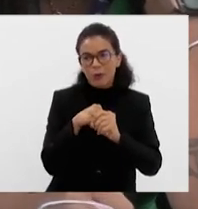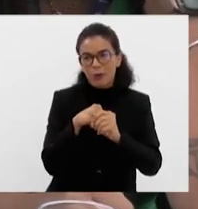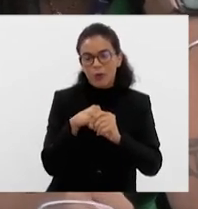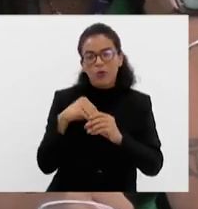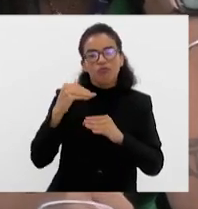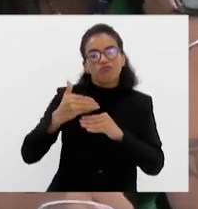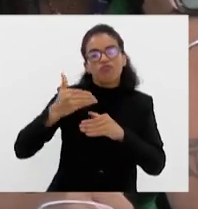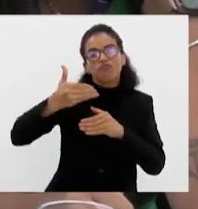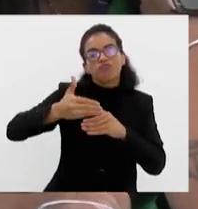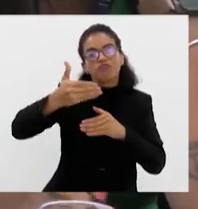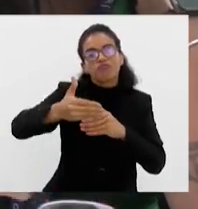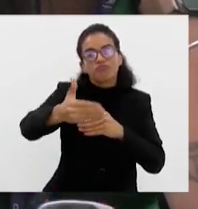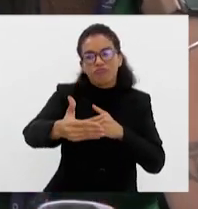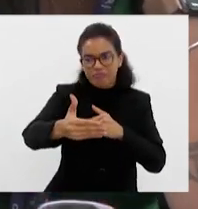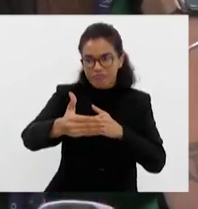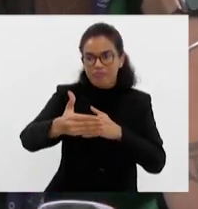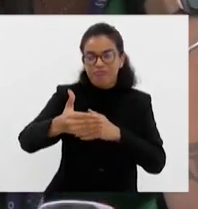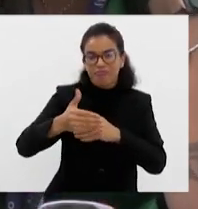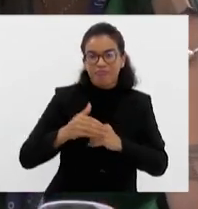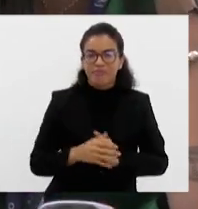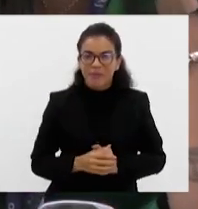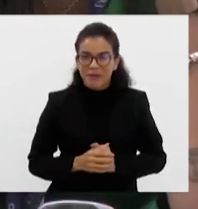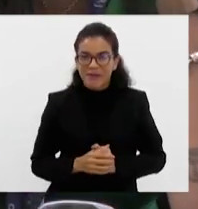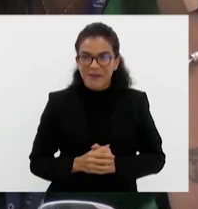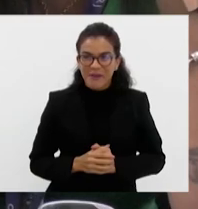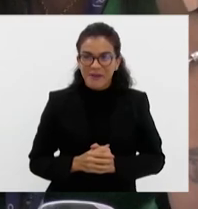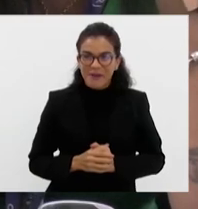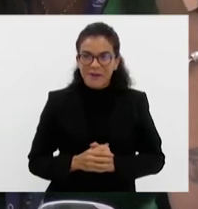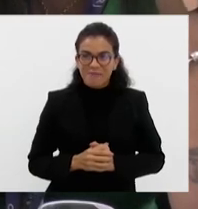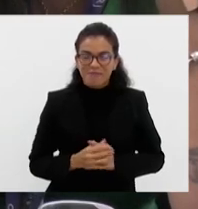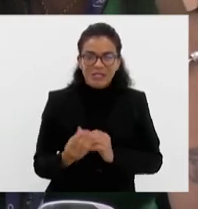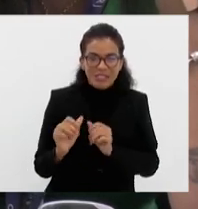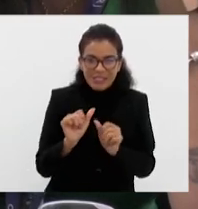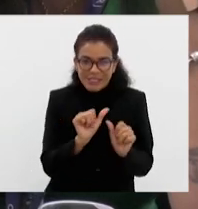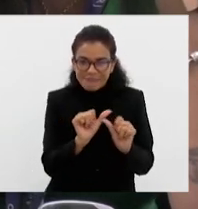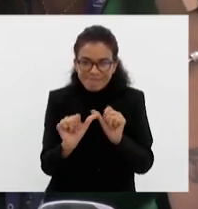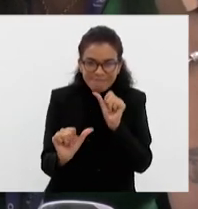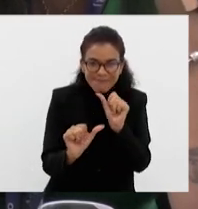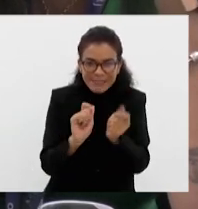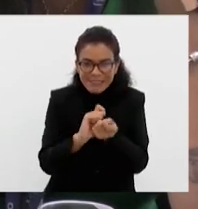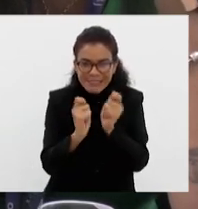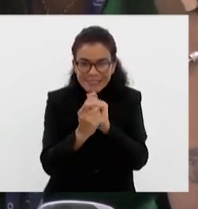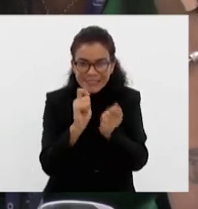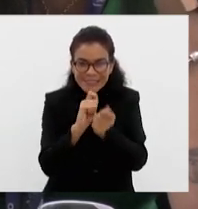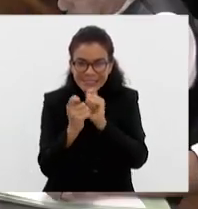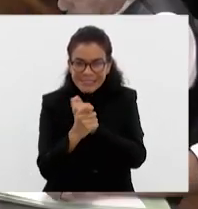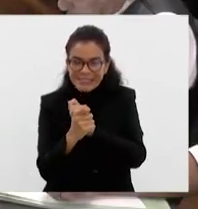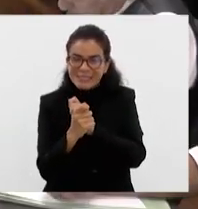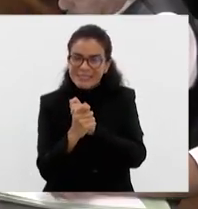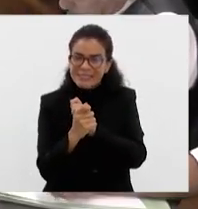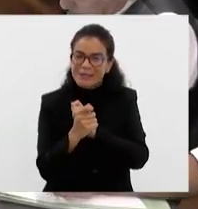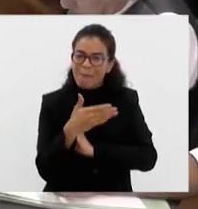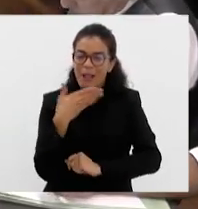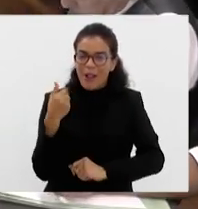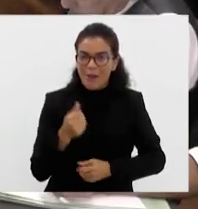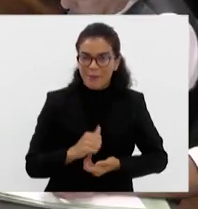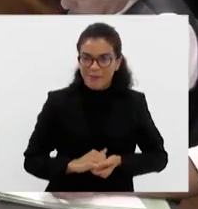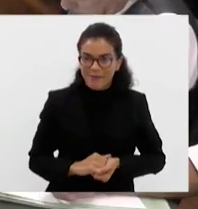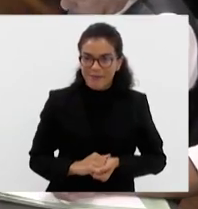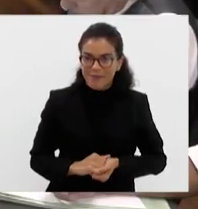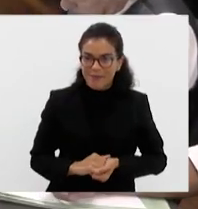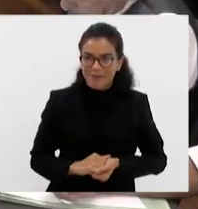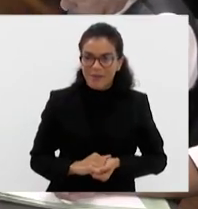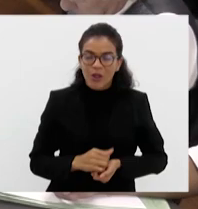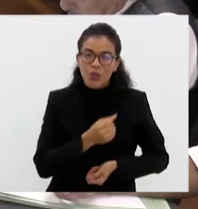no próximo momento para a gente poder fazer as adequações necessárias. Perfeito.